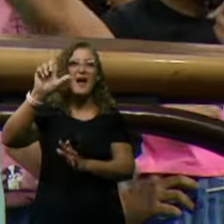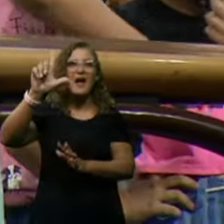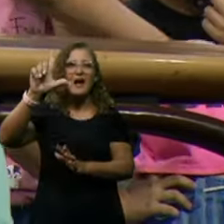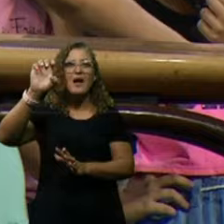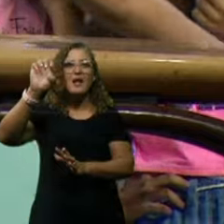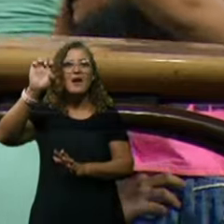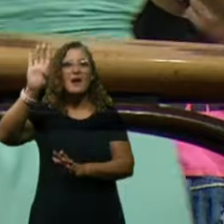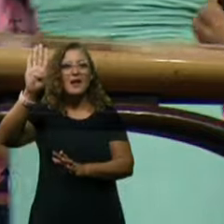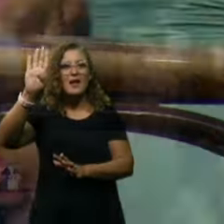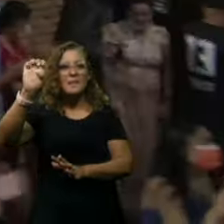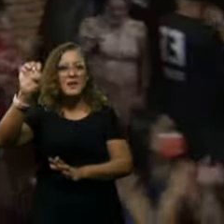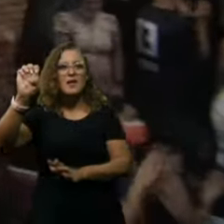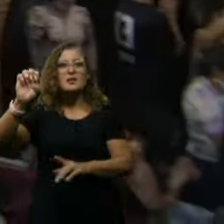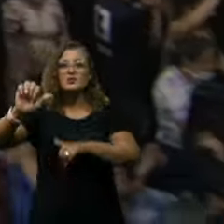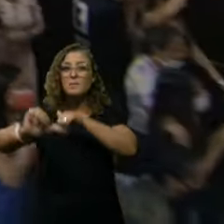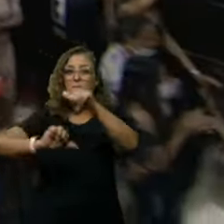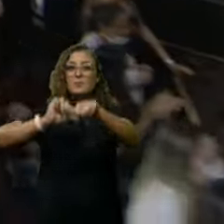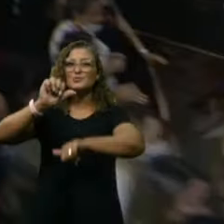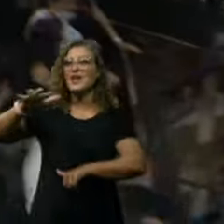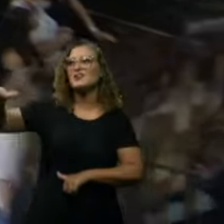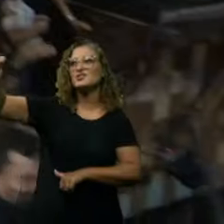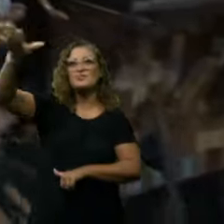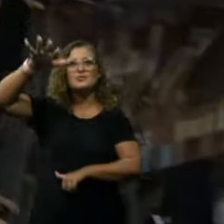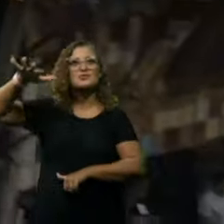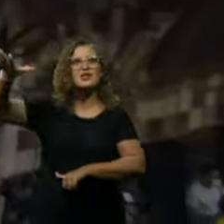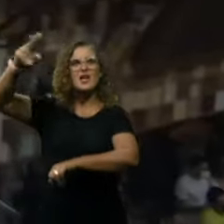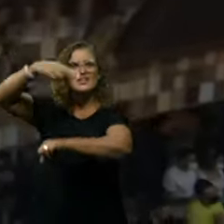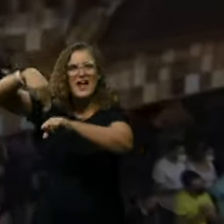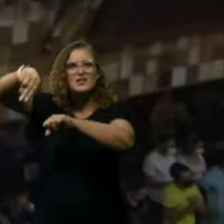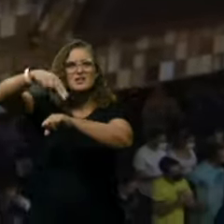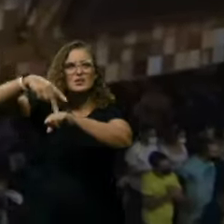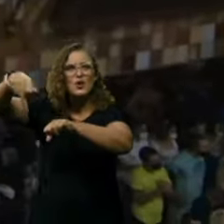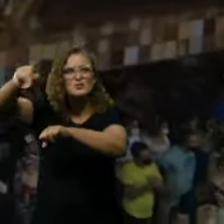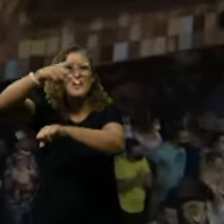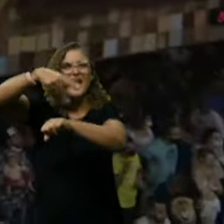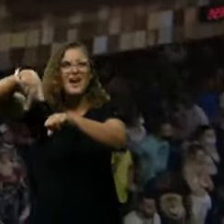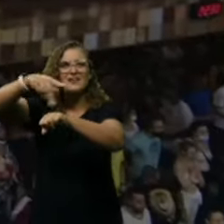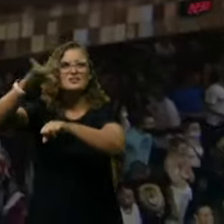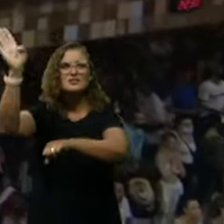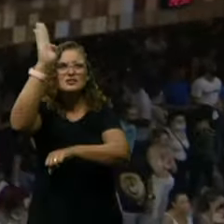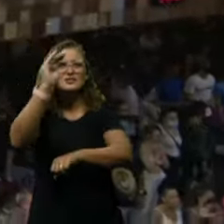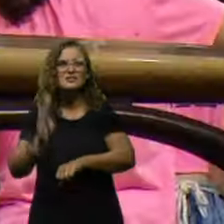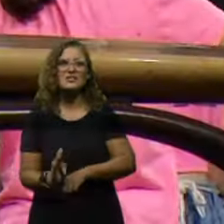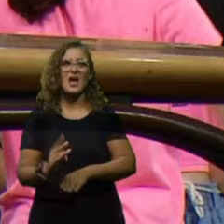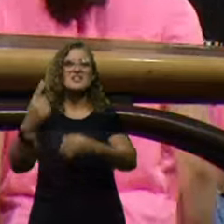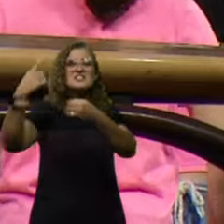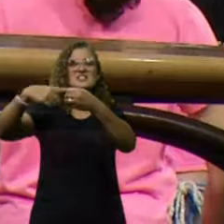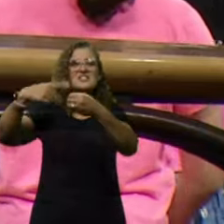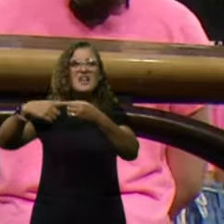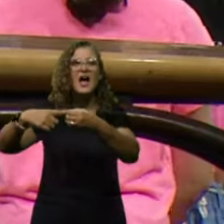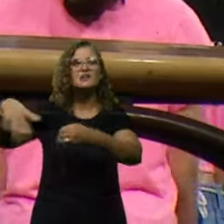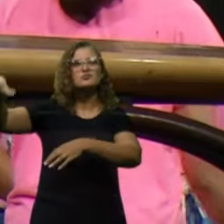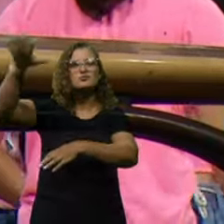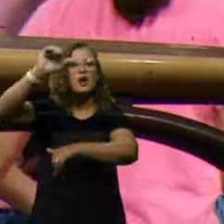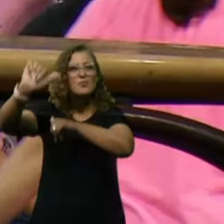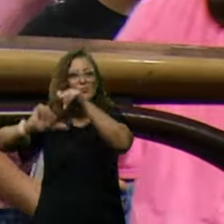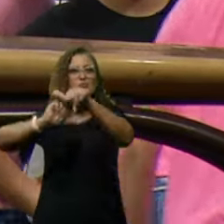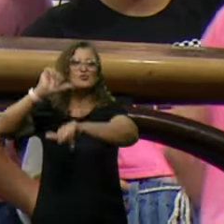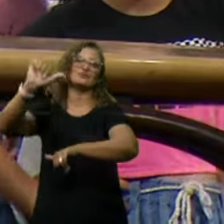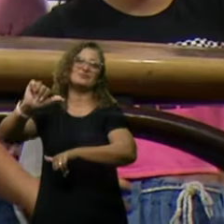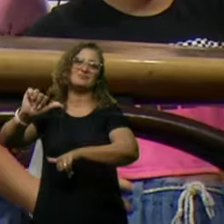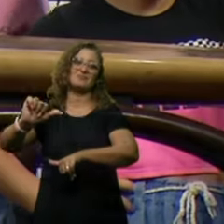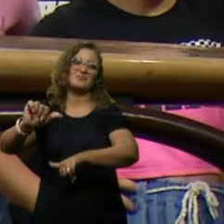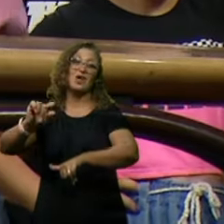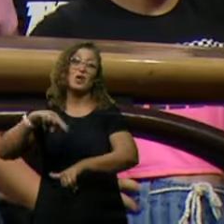as nossas mesmas e as das Nações está dizer cidade Neste contexto pe cantá-la